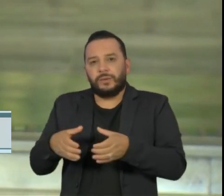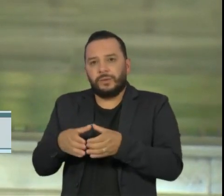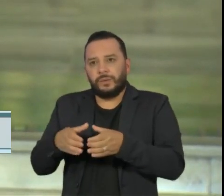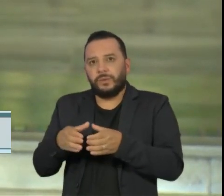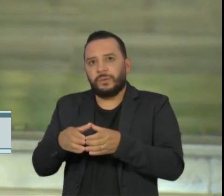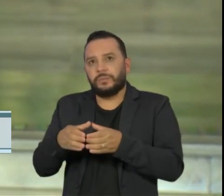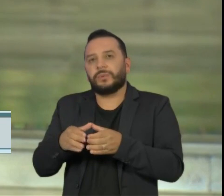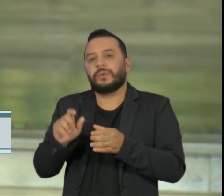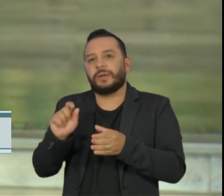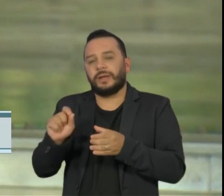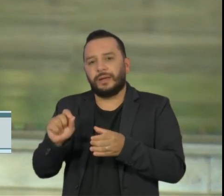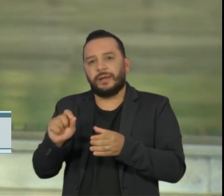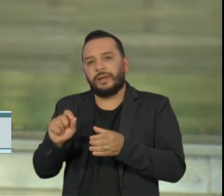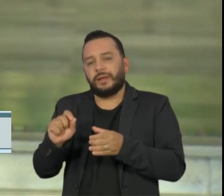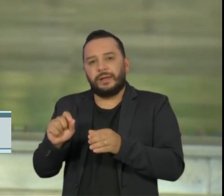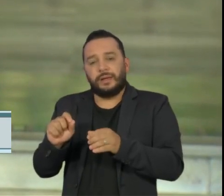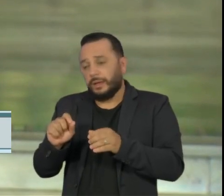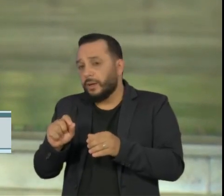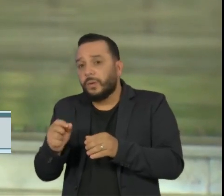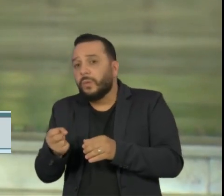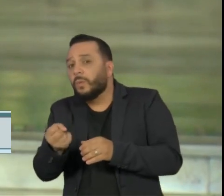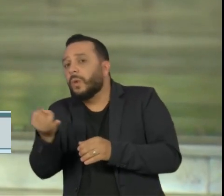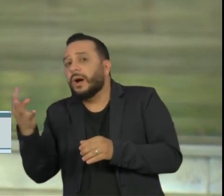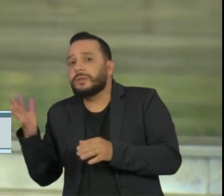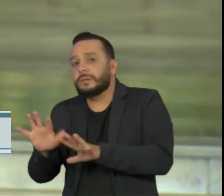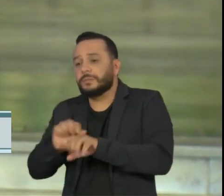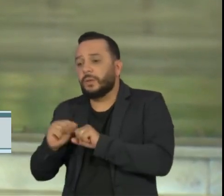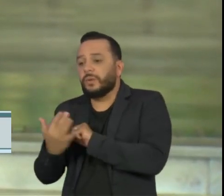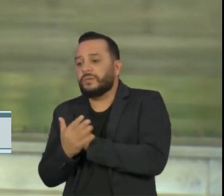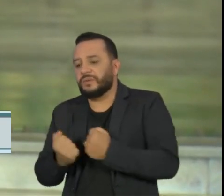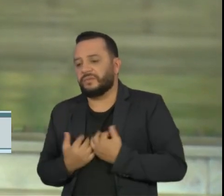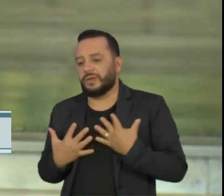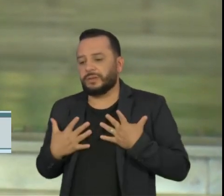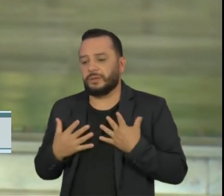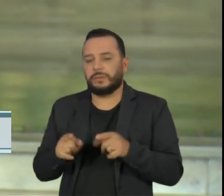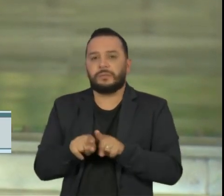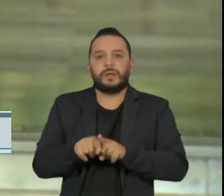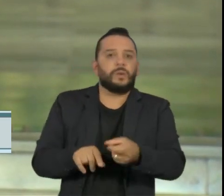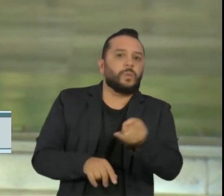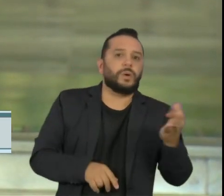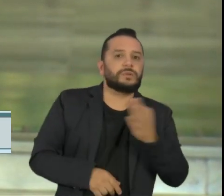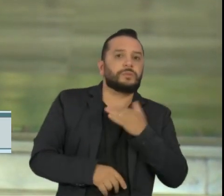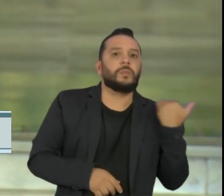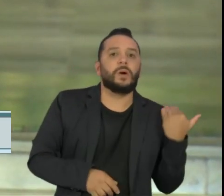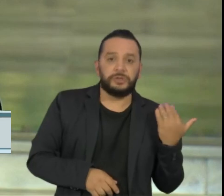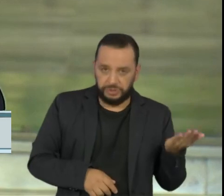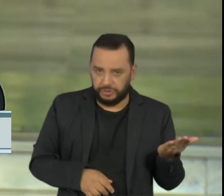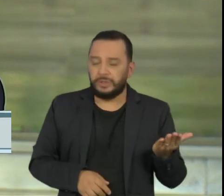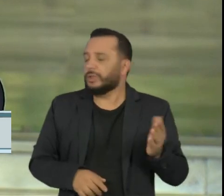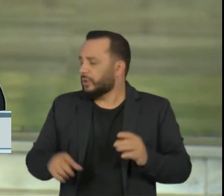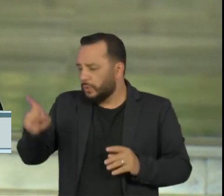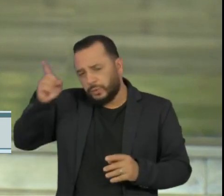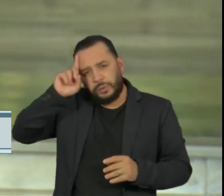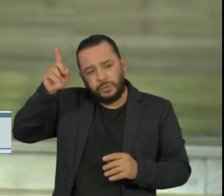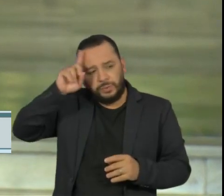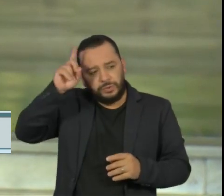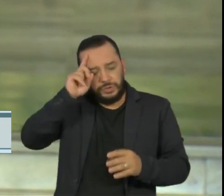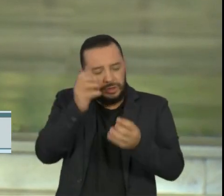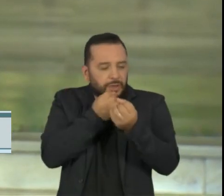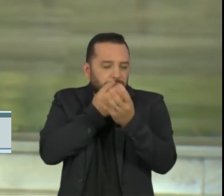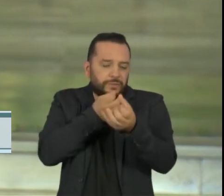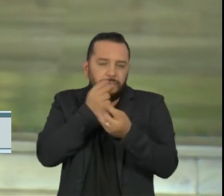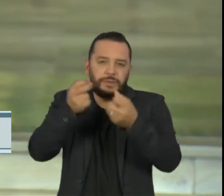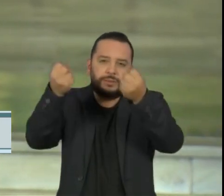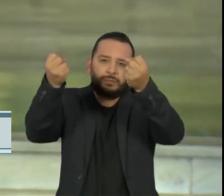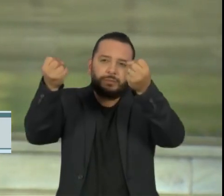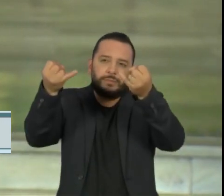e, obviamente, o índice de óbitos. Tudo isso é feito diariamente e, aliás, com absoluta transparência. Os dados estão no site